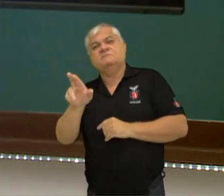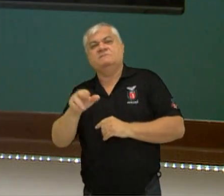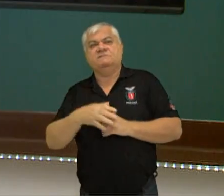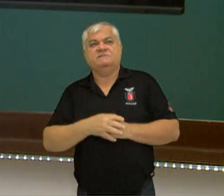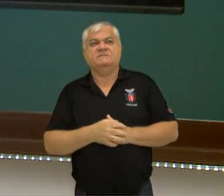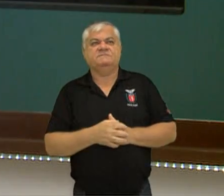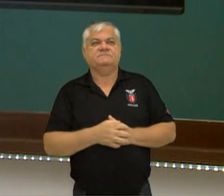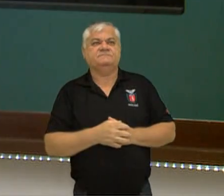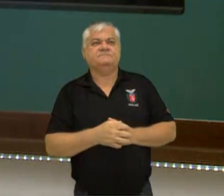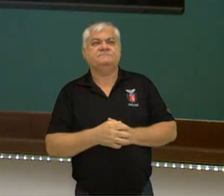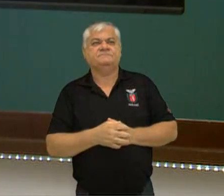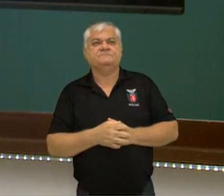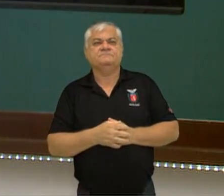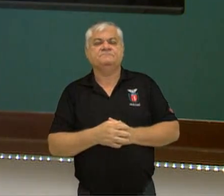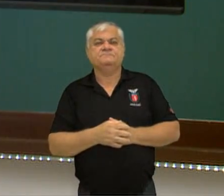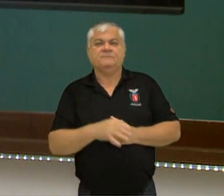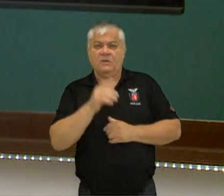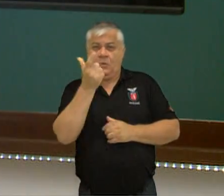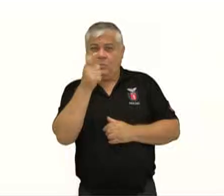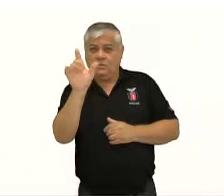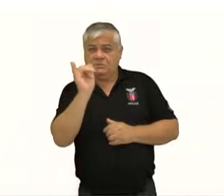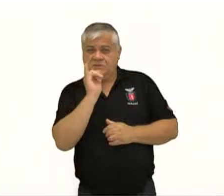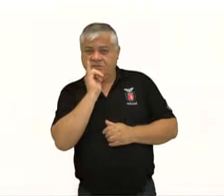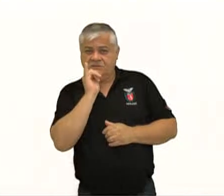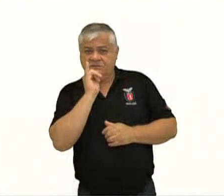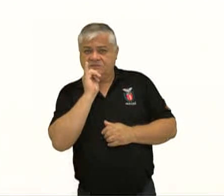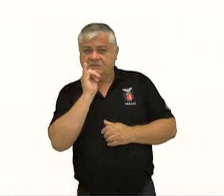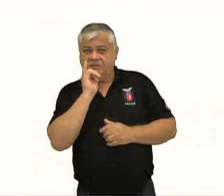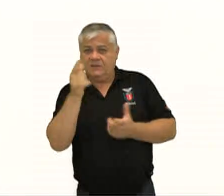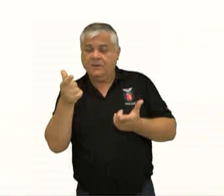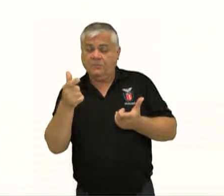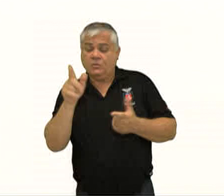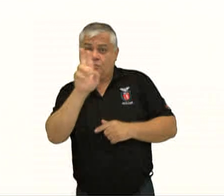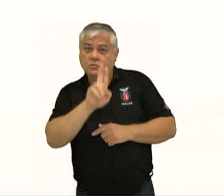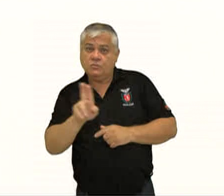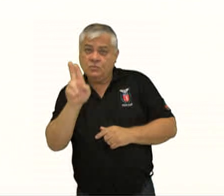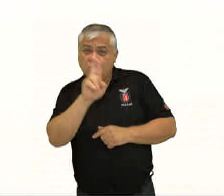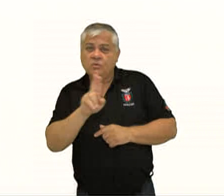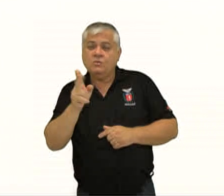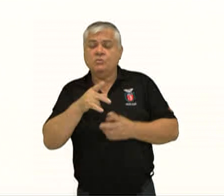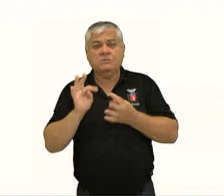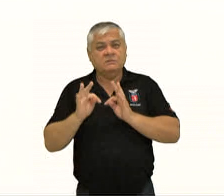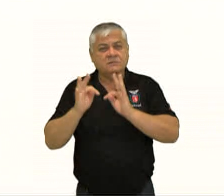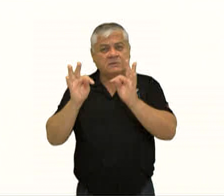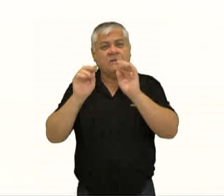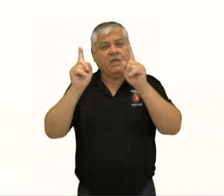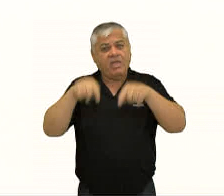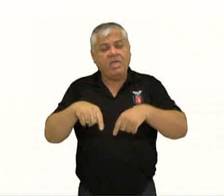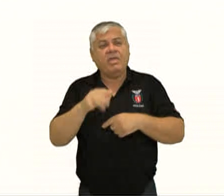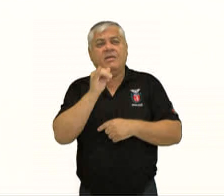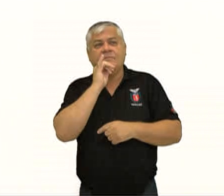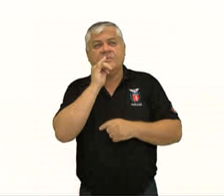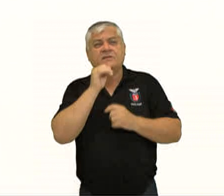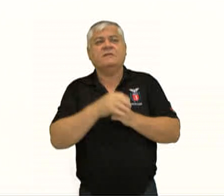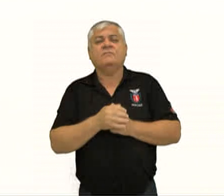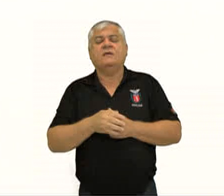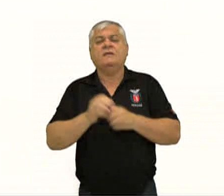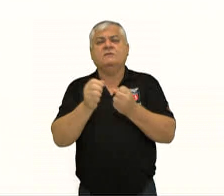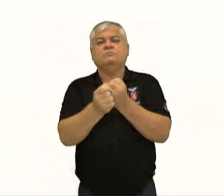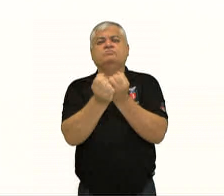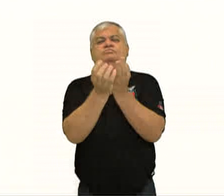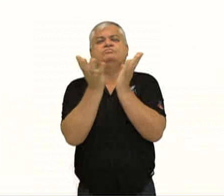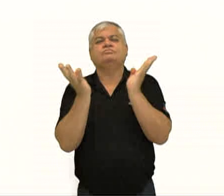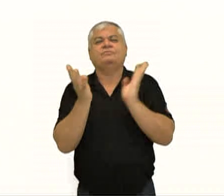bem. Outro bom exemplo de setor que vem fazendo uso produtivo da tecnologia do streaming é o de cassinos